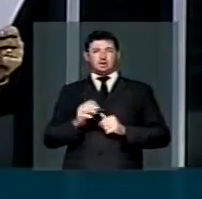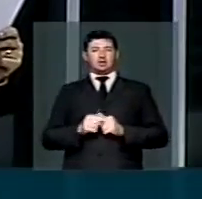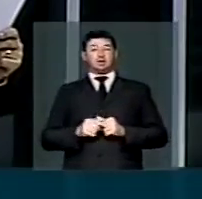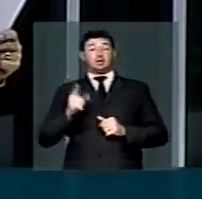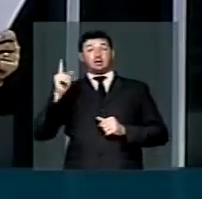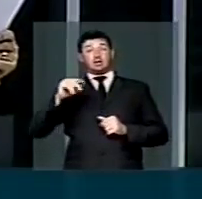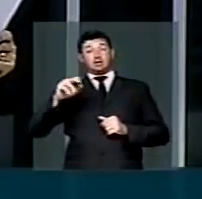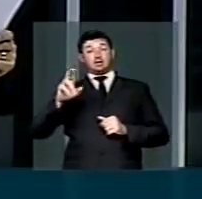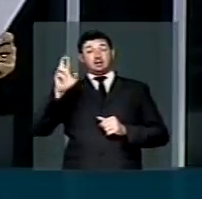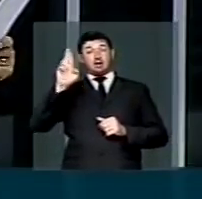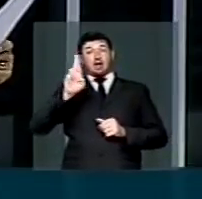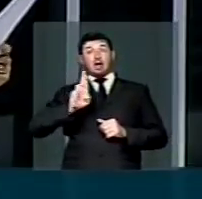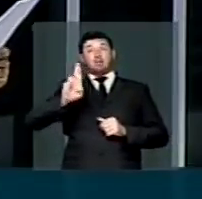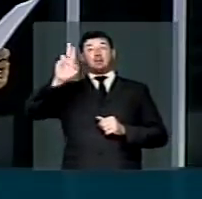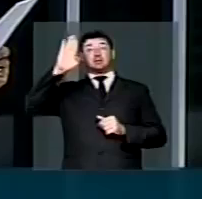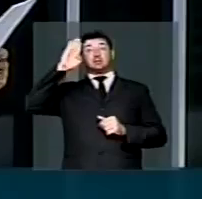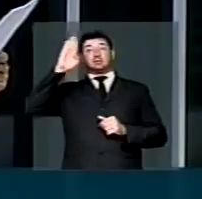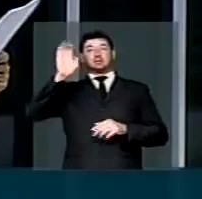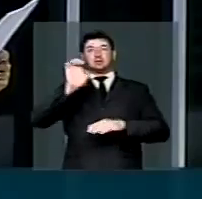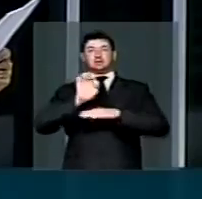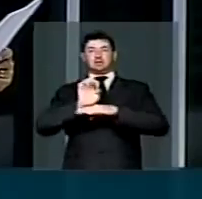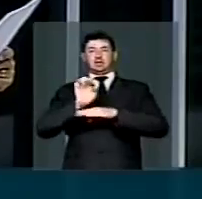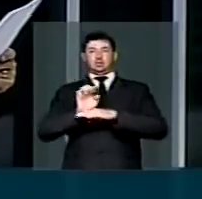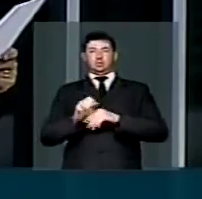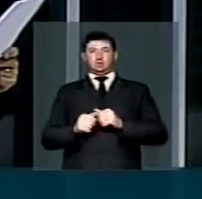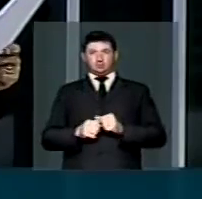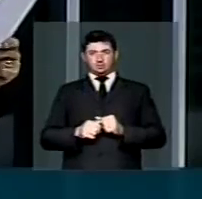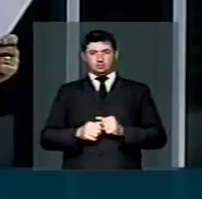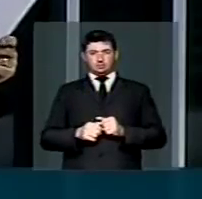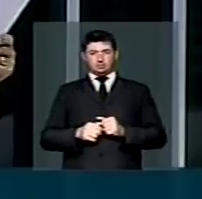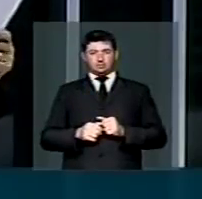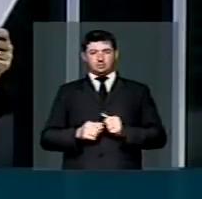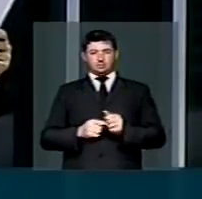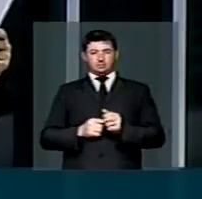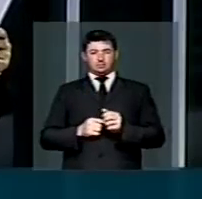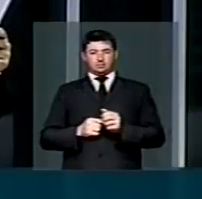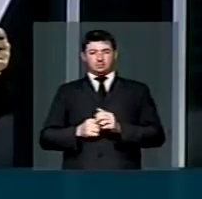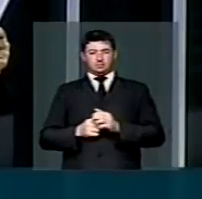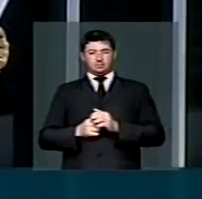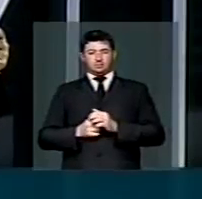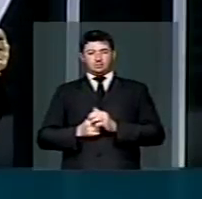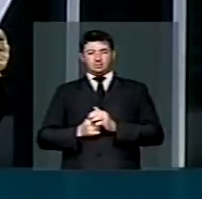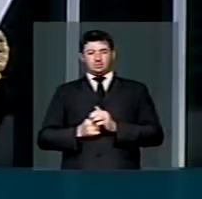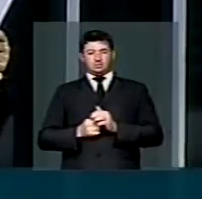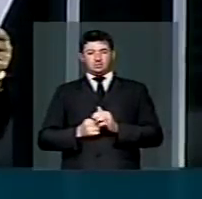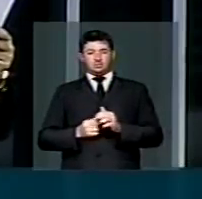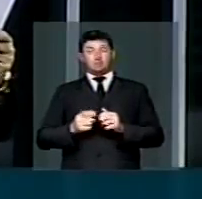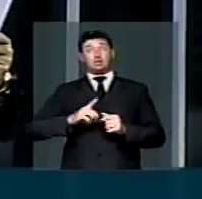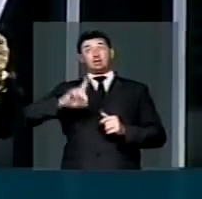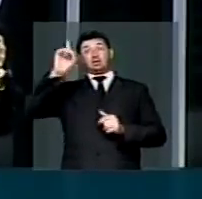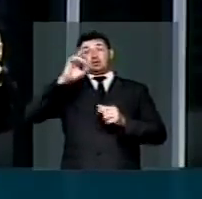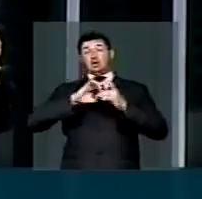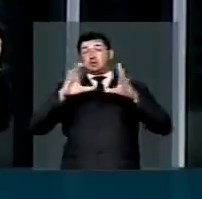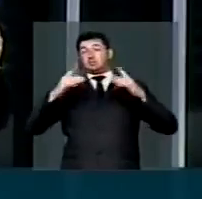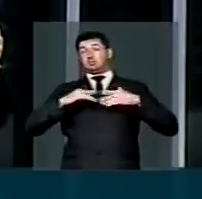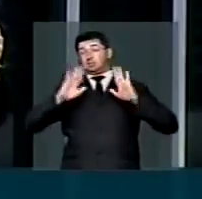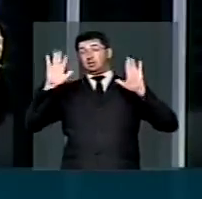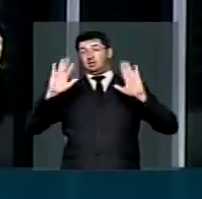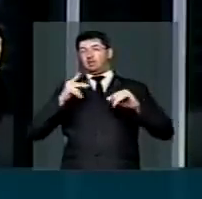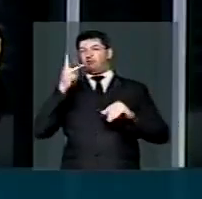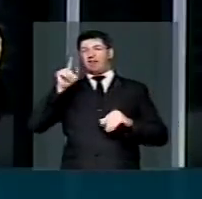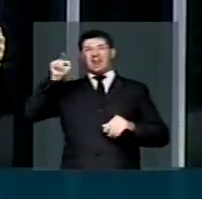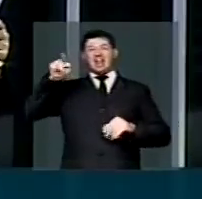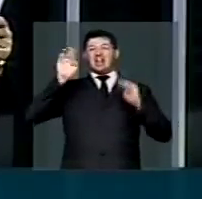é o maior representante de um Estado no Congresso Nacional. Deus me livre chamá-lo